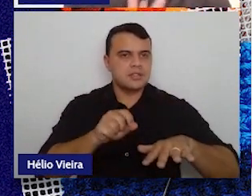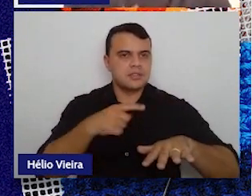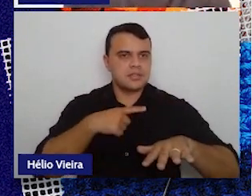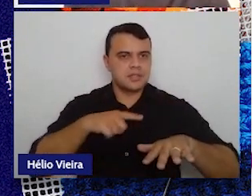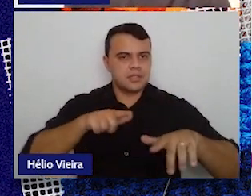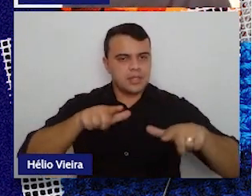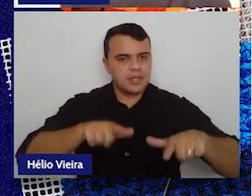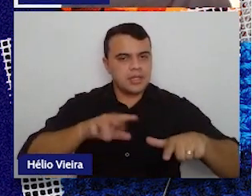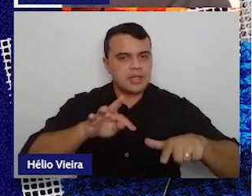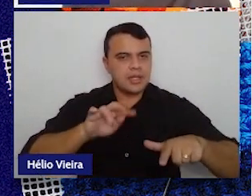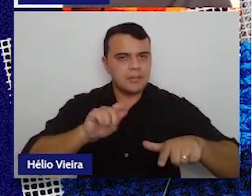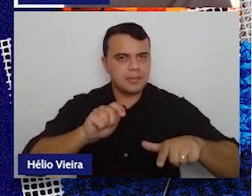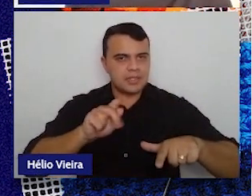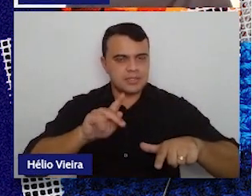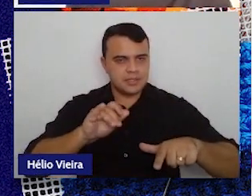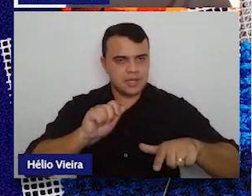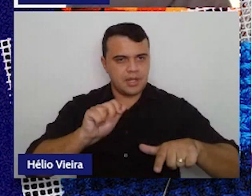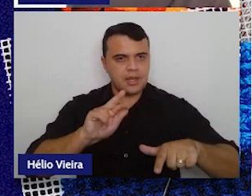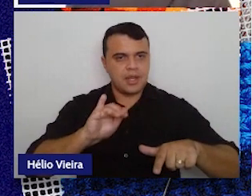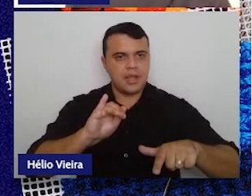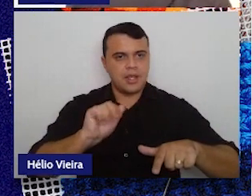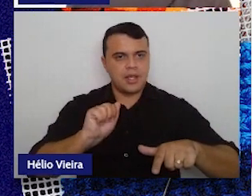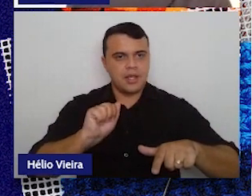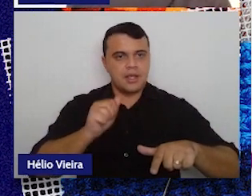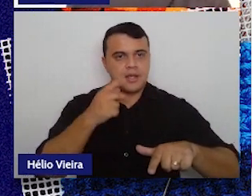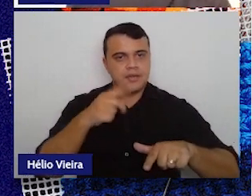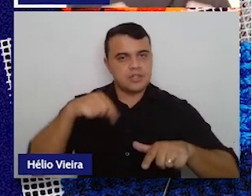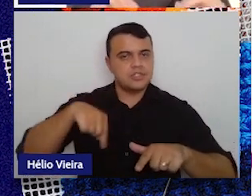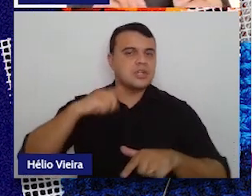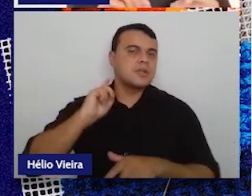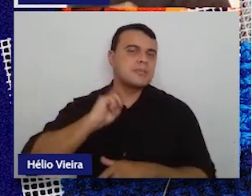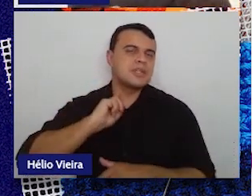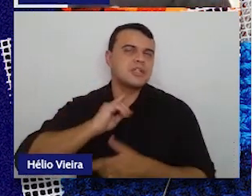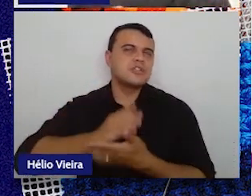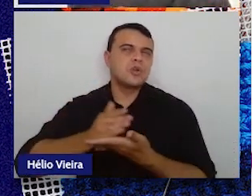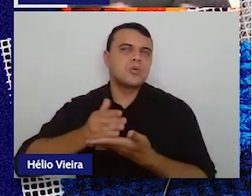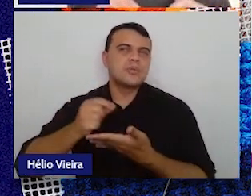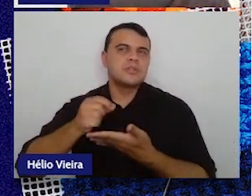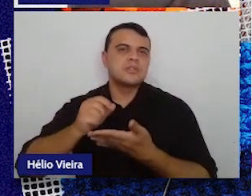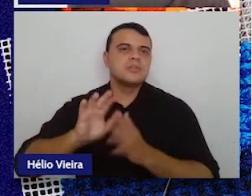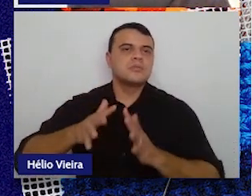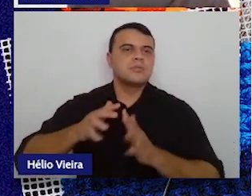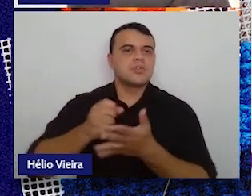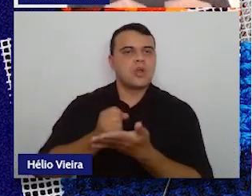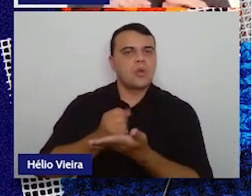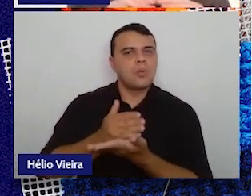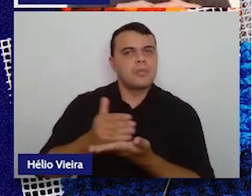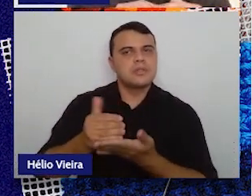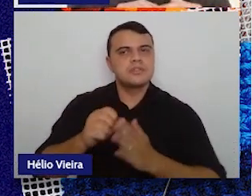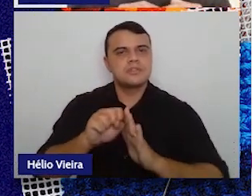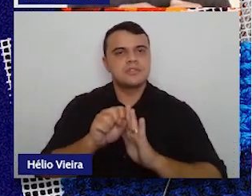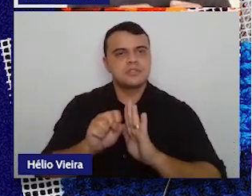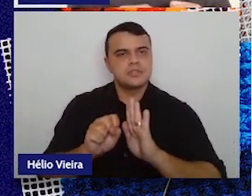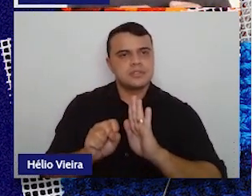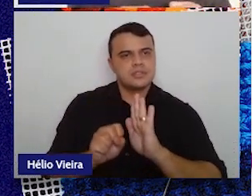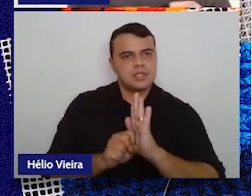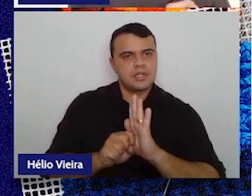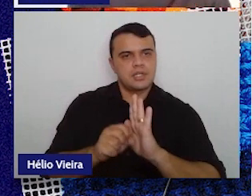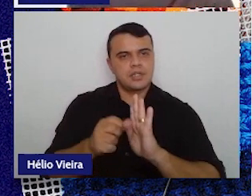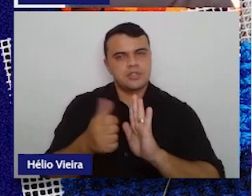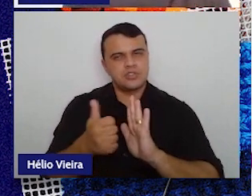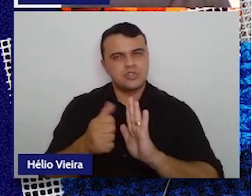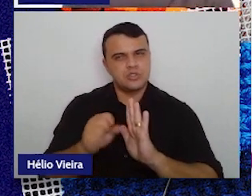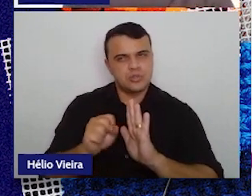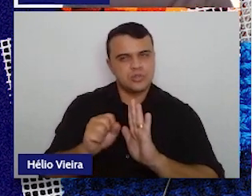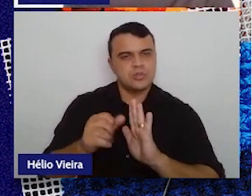tapeçaria, desculpa, que chega em Minas Gerais no início do século XVIII,